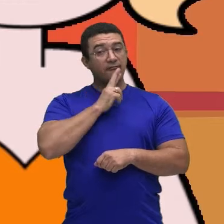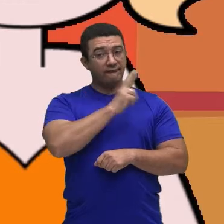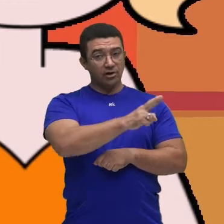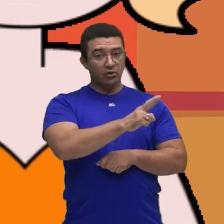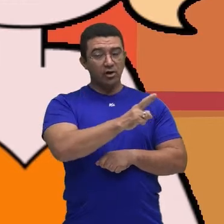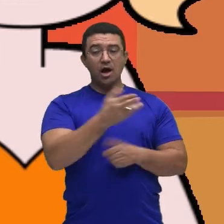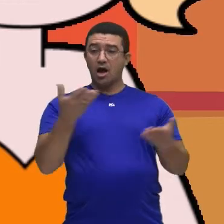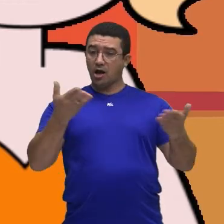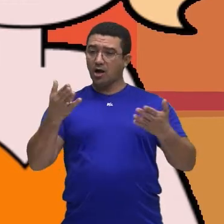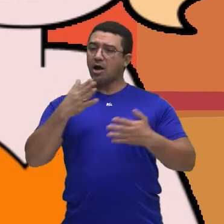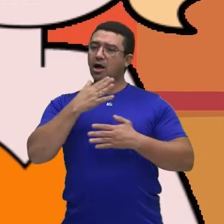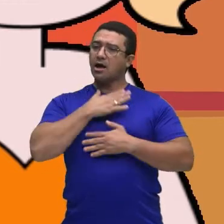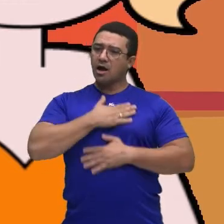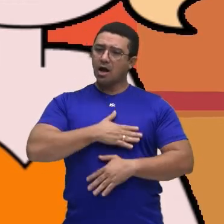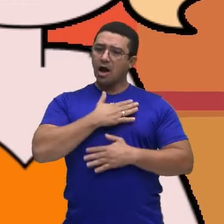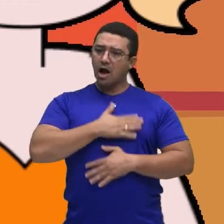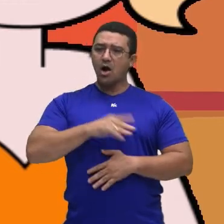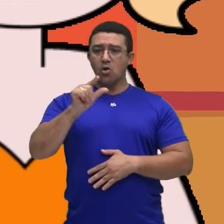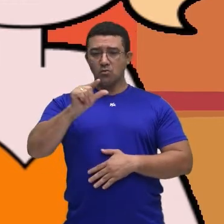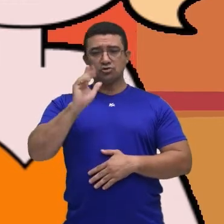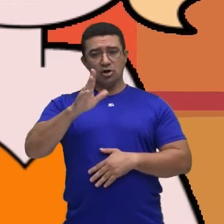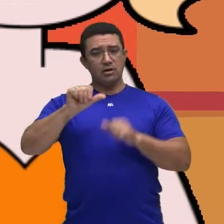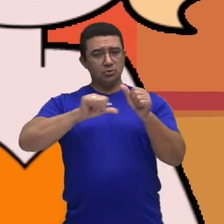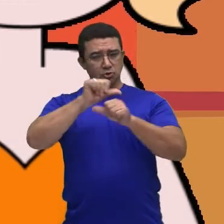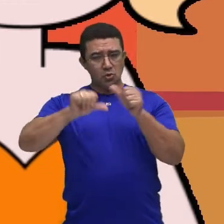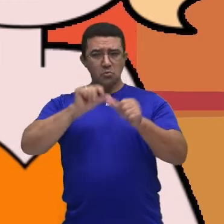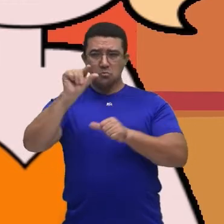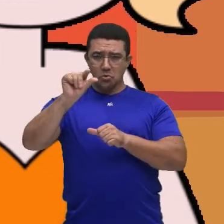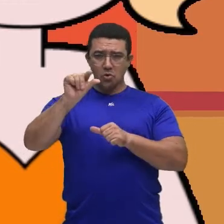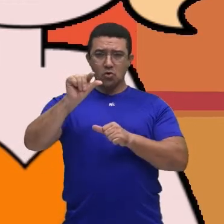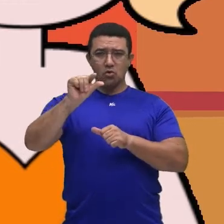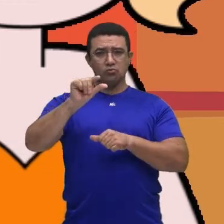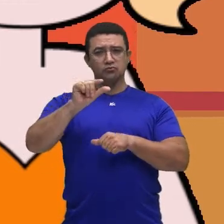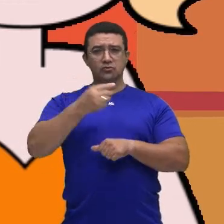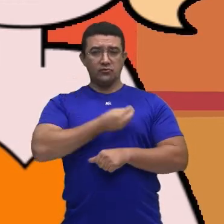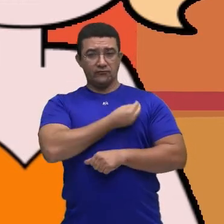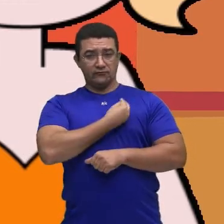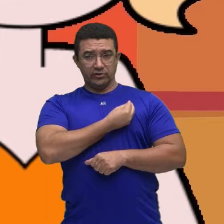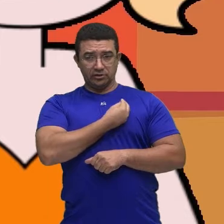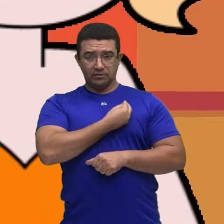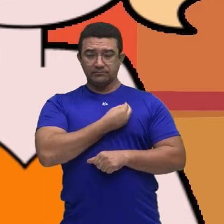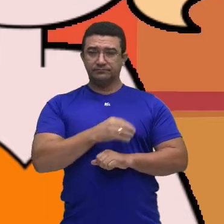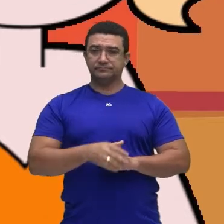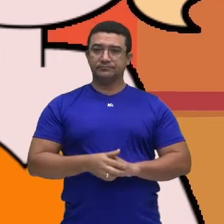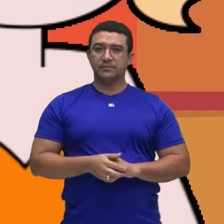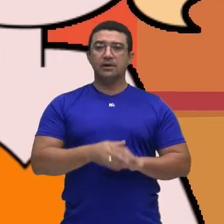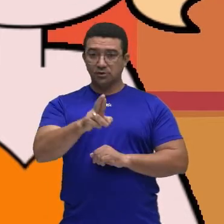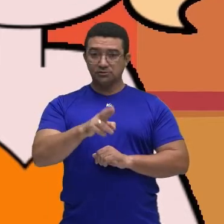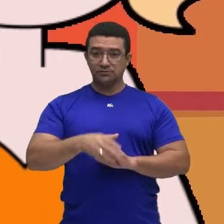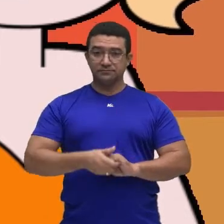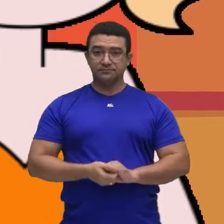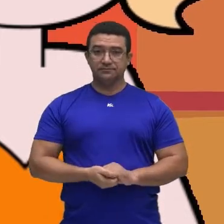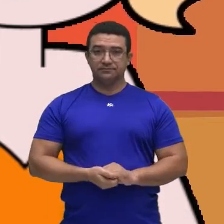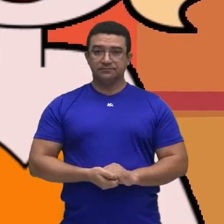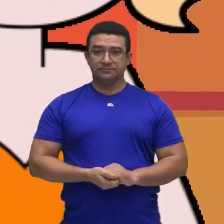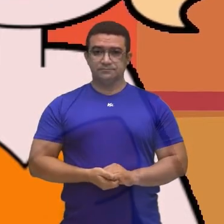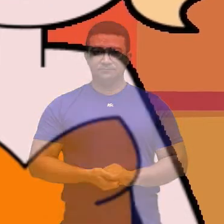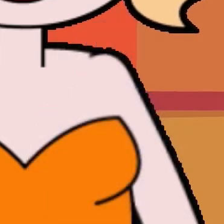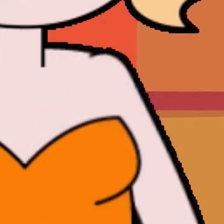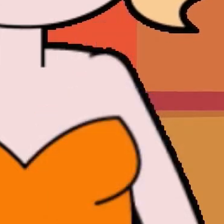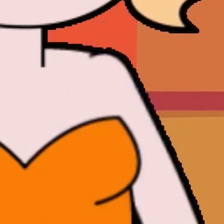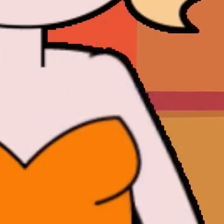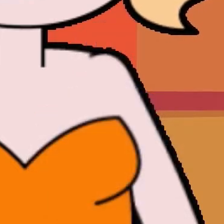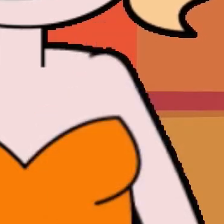mais calma e mudou um pouco mais a vida dela. Então ele fez mais uma outra pergunta, vamos ver a resposta dela. As I told